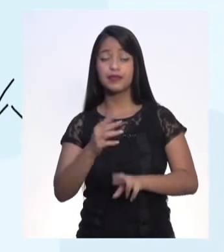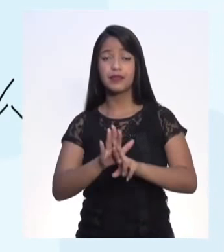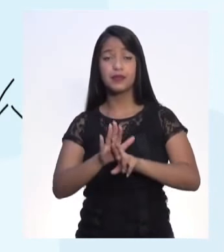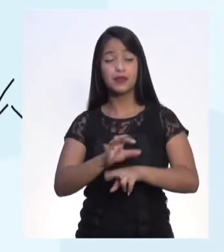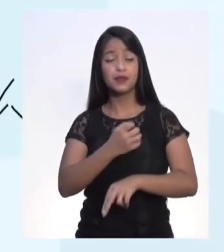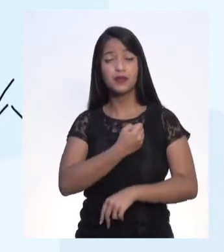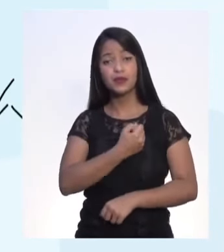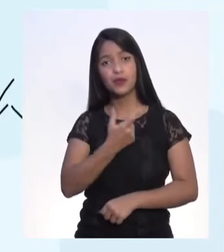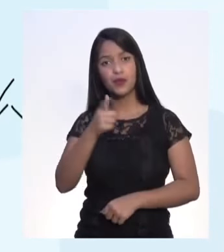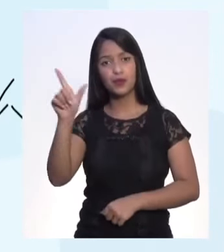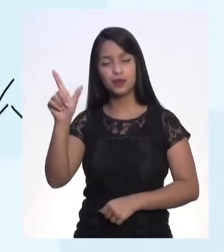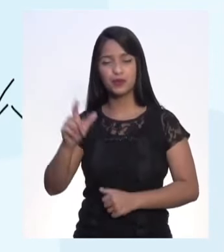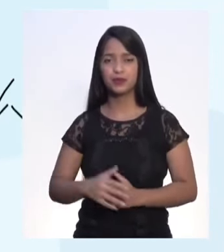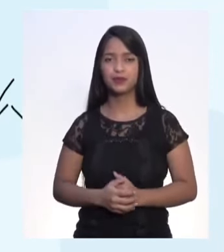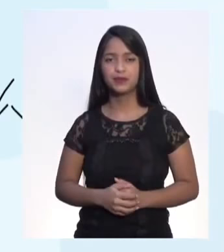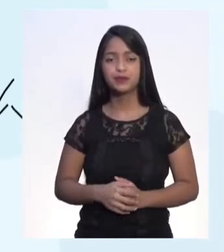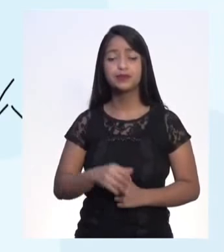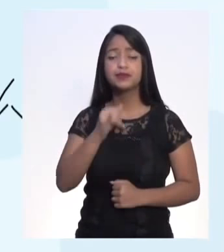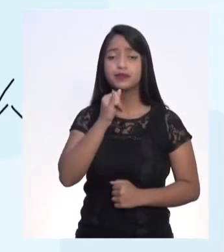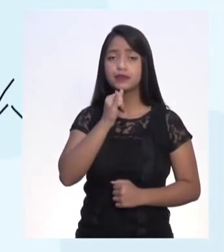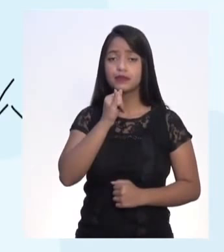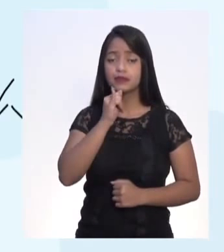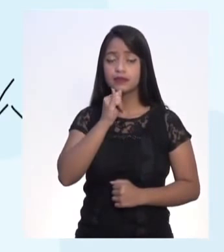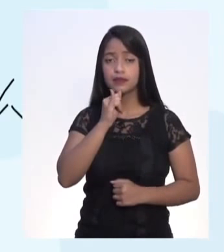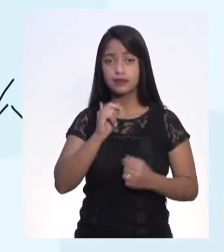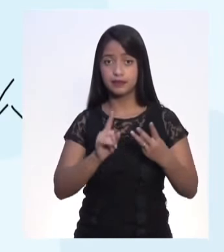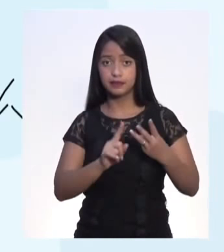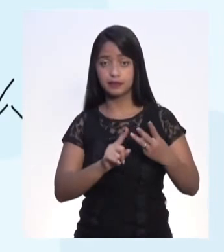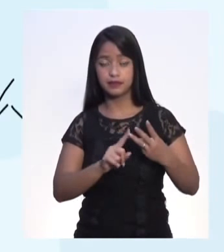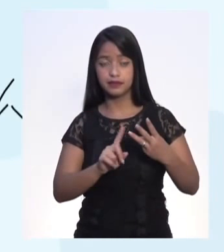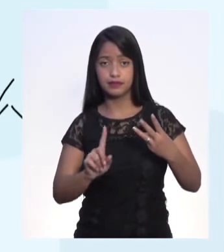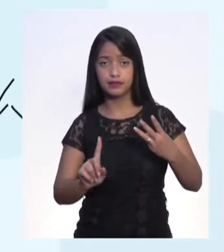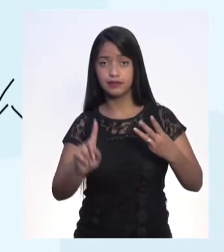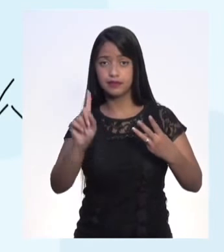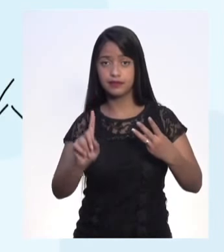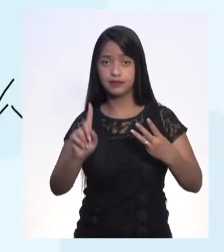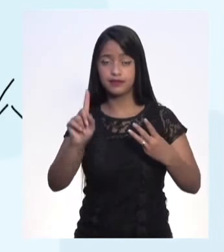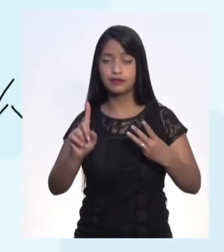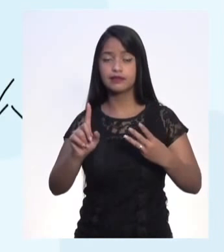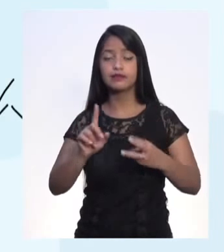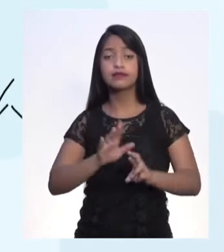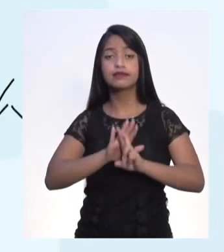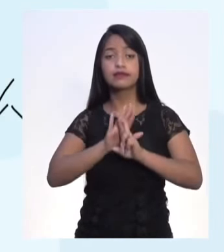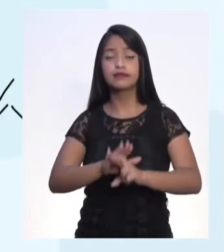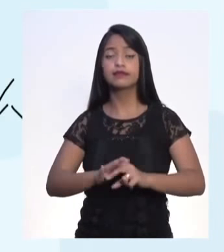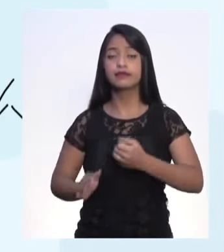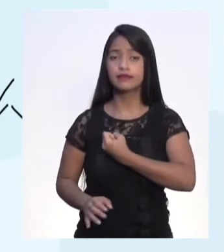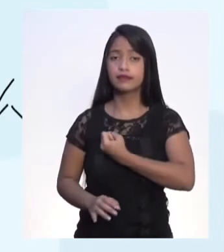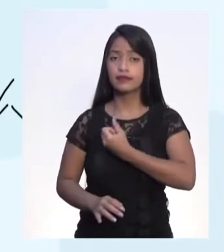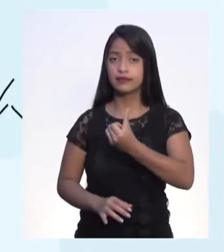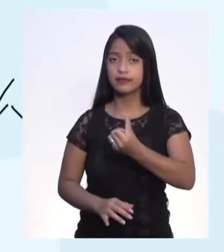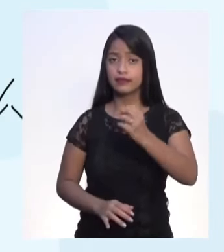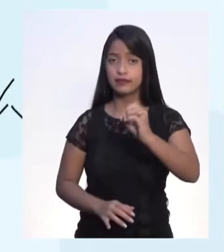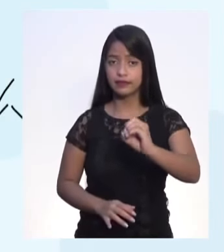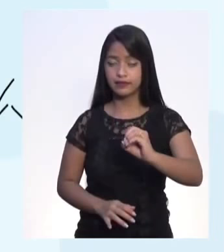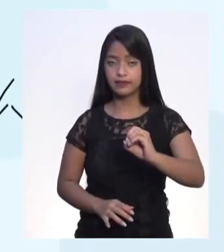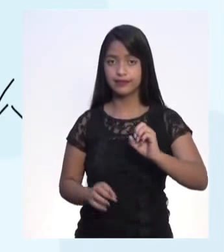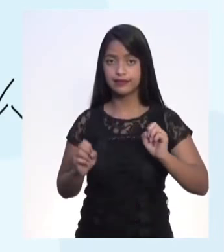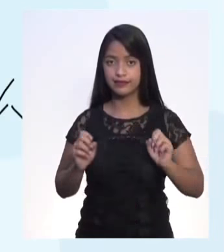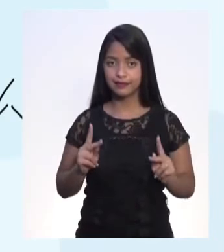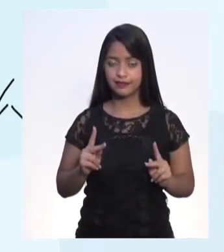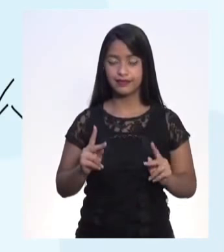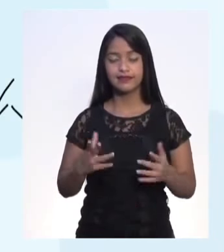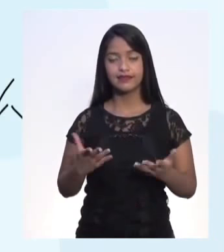valores numéricos Então essa certa quando ela estava voltada para cima era indicado o que um sistema de base 60 ou